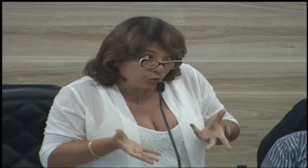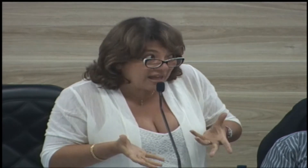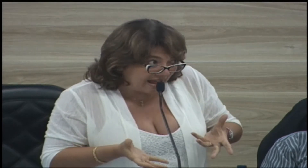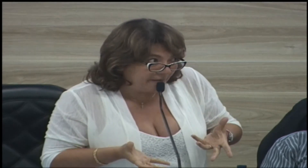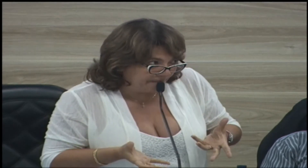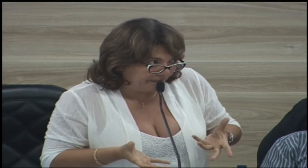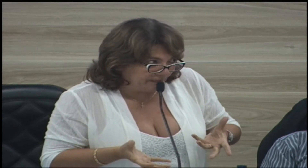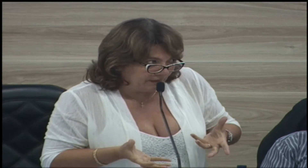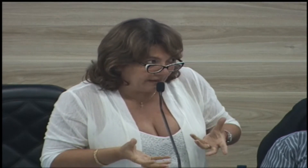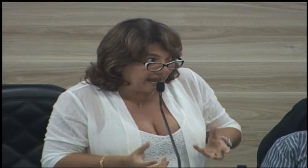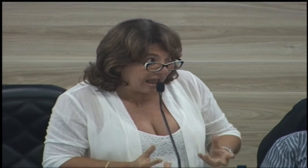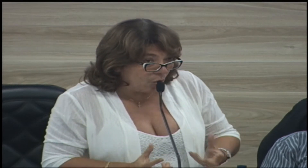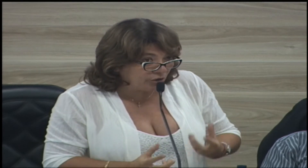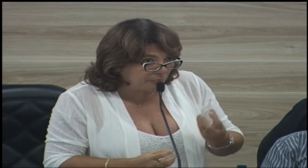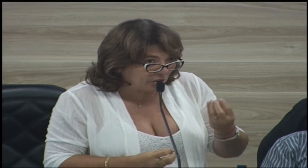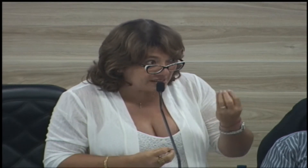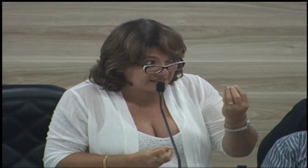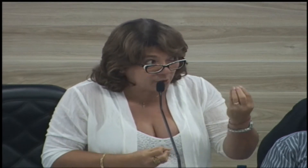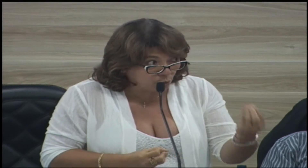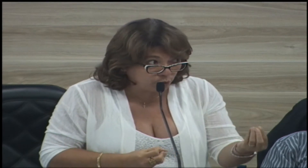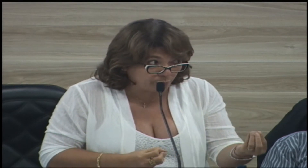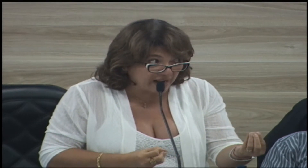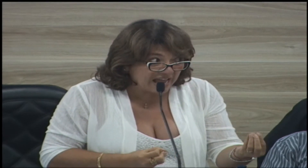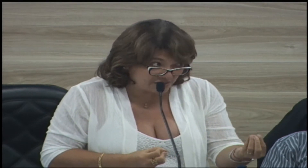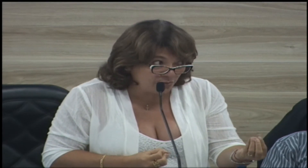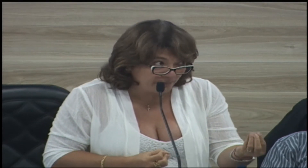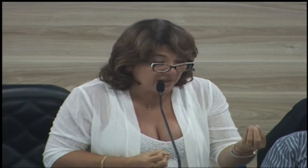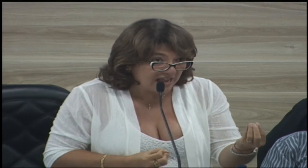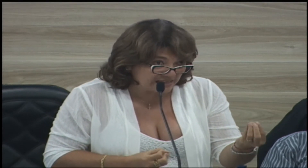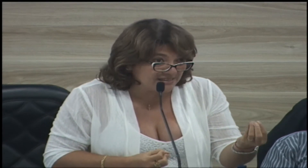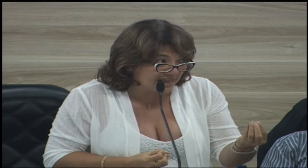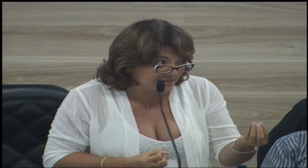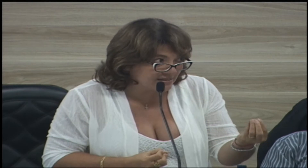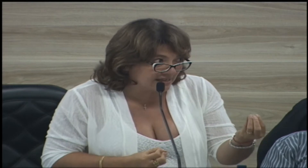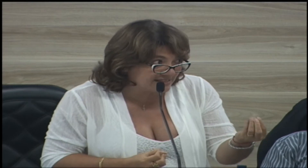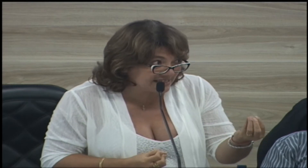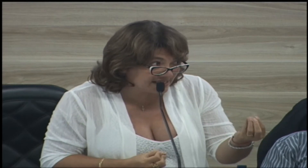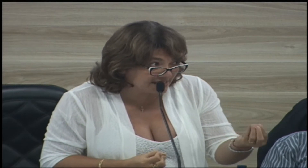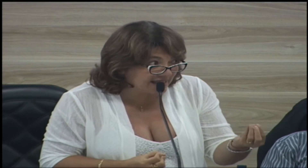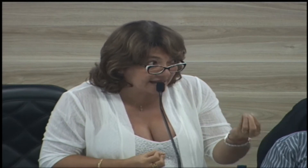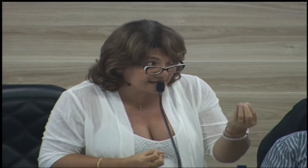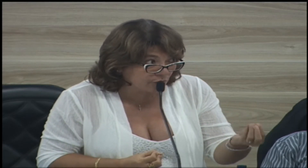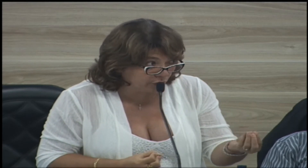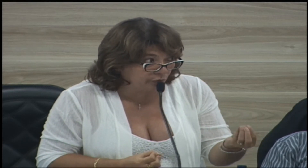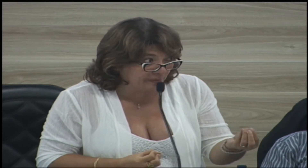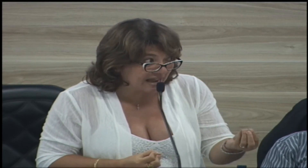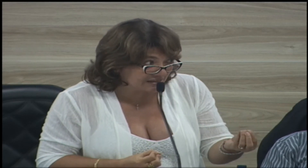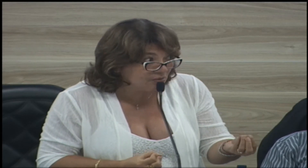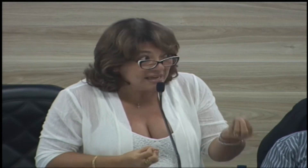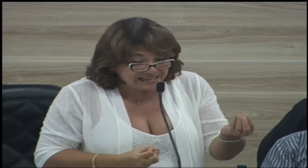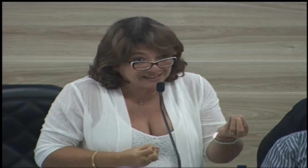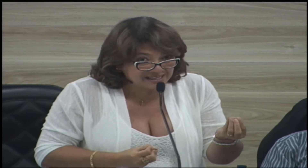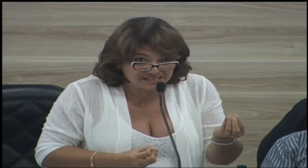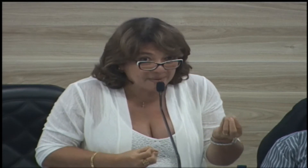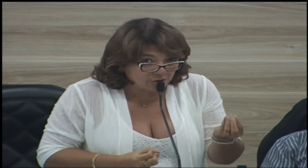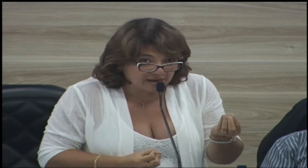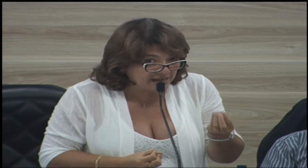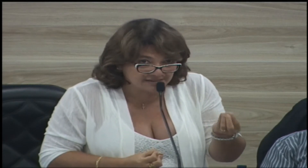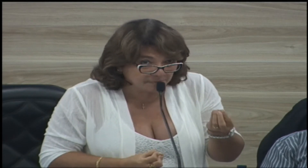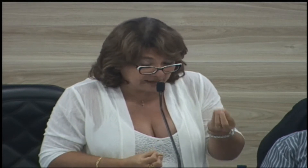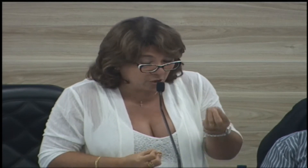repente ajudar, né? Aonde pode ser curto prazo, as necessidades a curto prazo, que tem